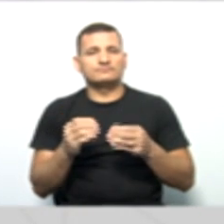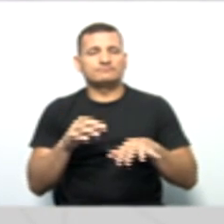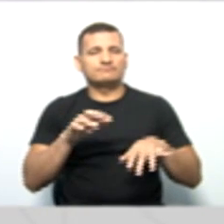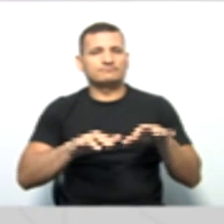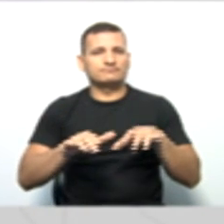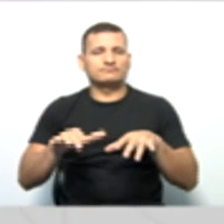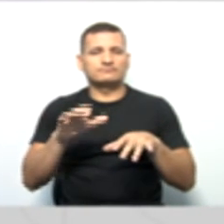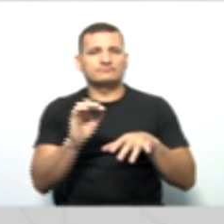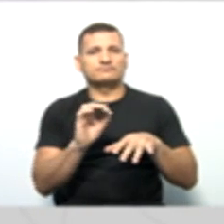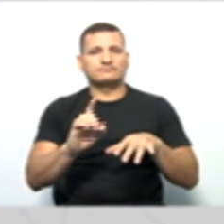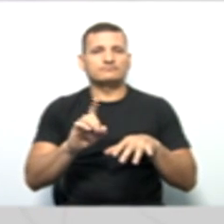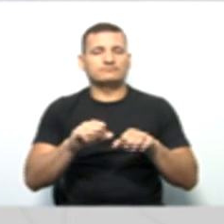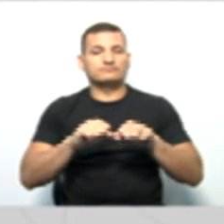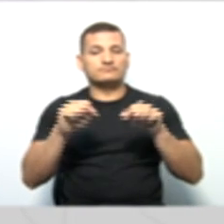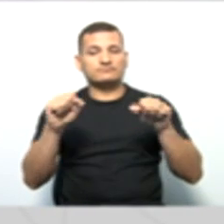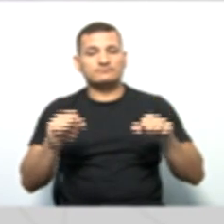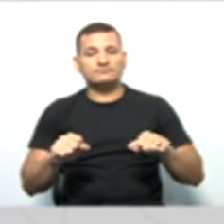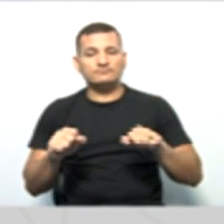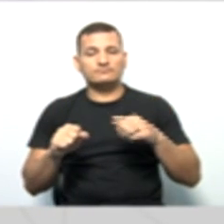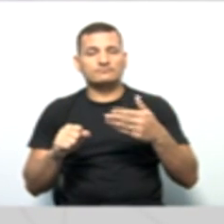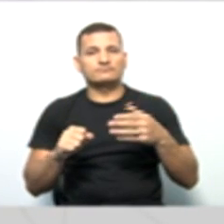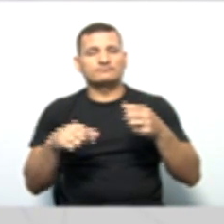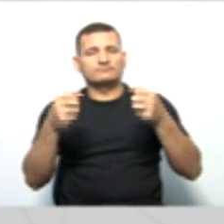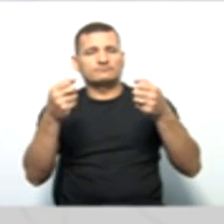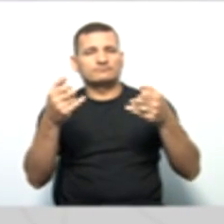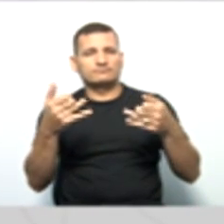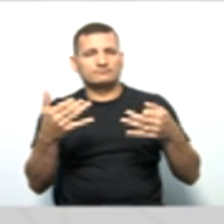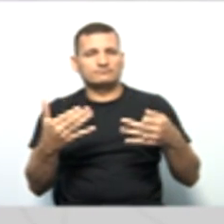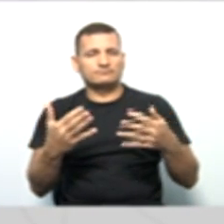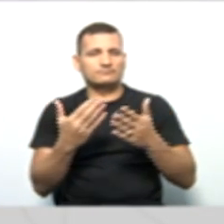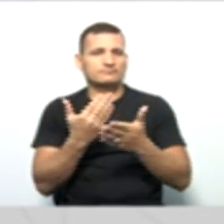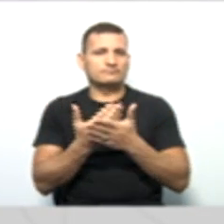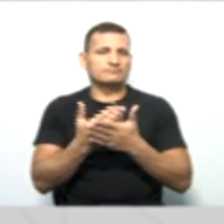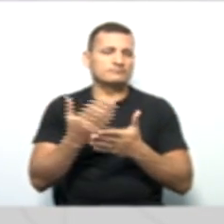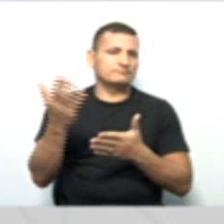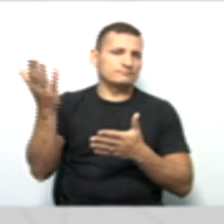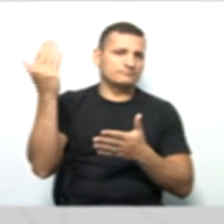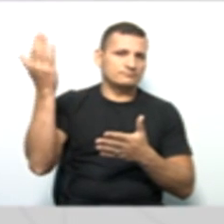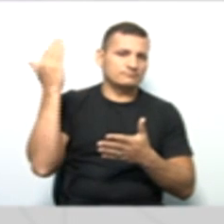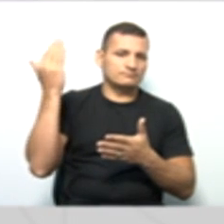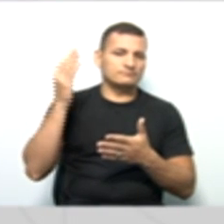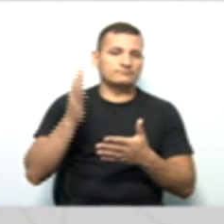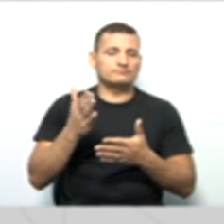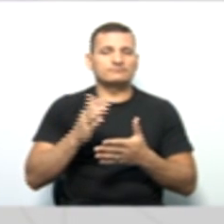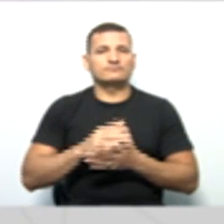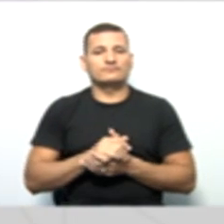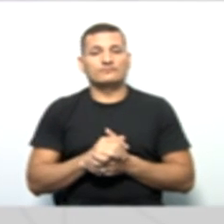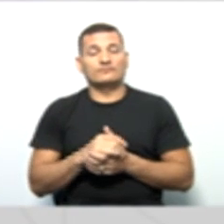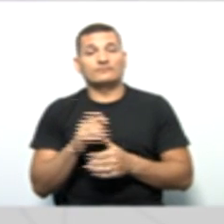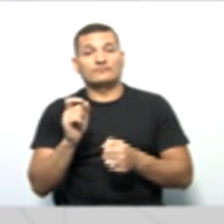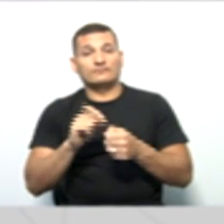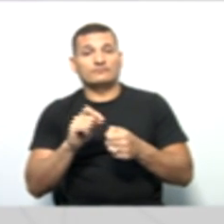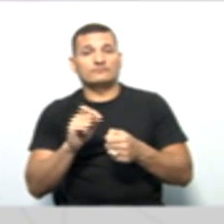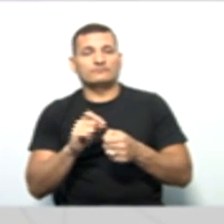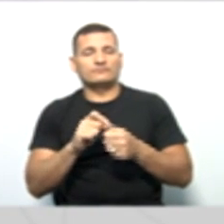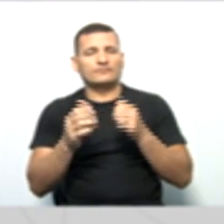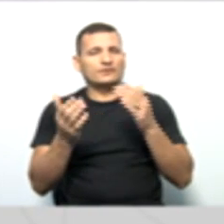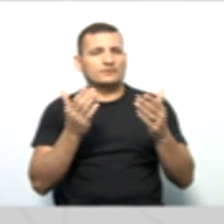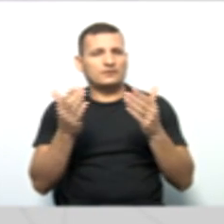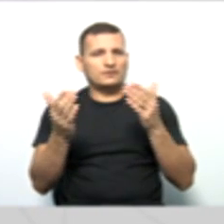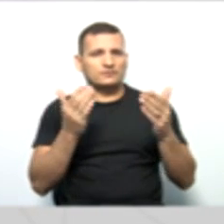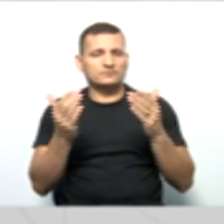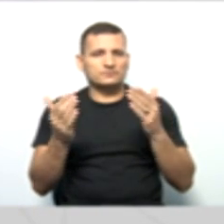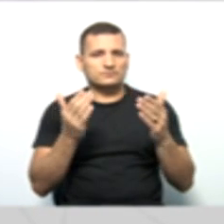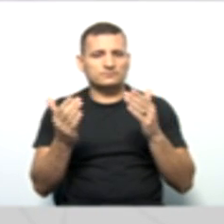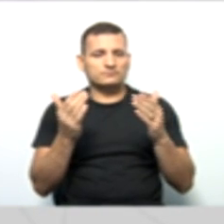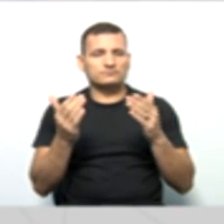codificar o nosso sistema. Então, a gente falou na aula passada, né? Isso, geralmente, a gente faz uma análise de requisitos e já